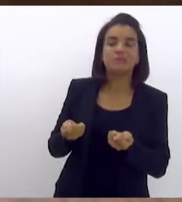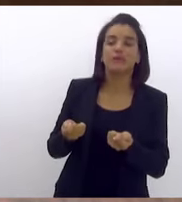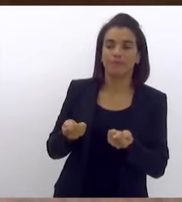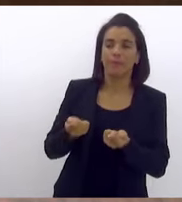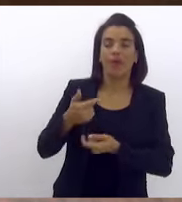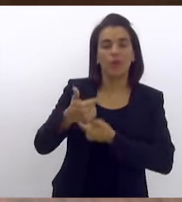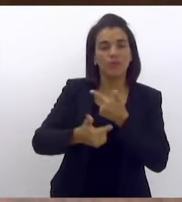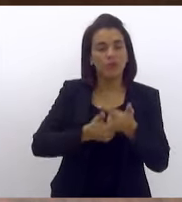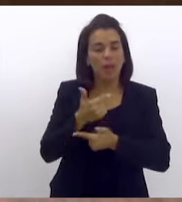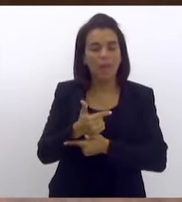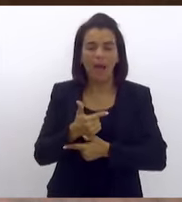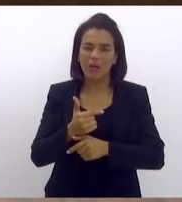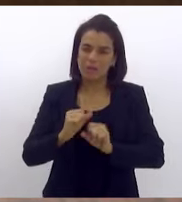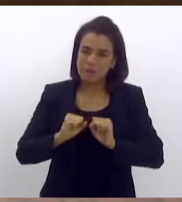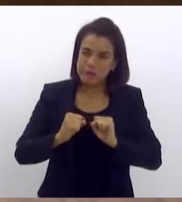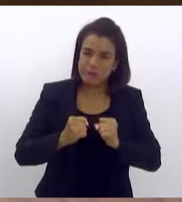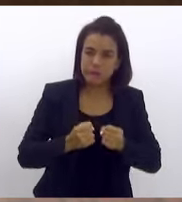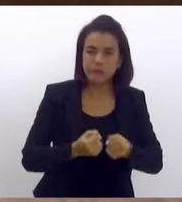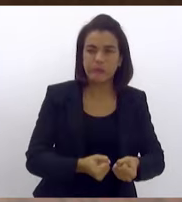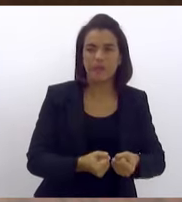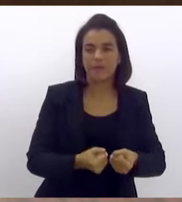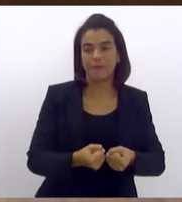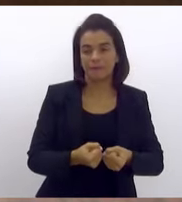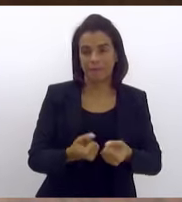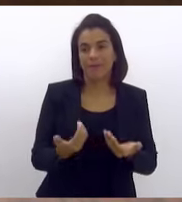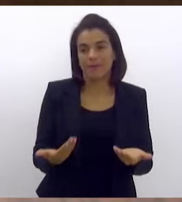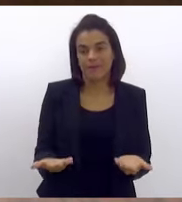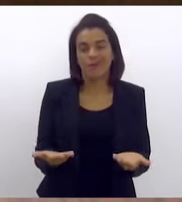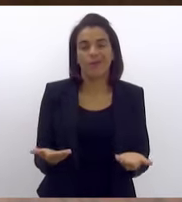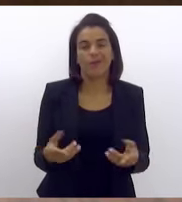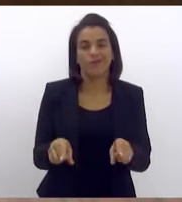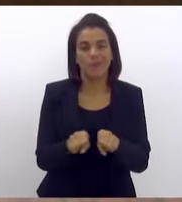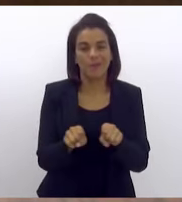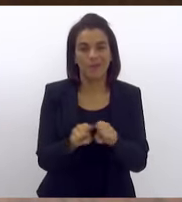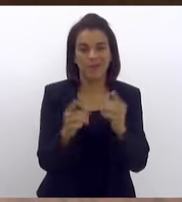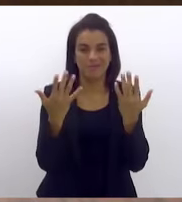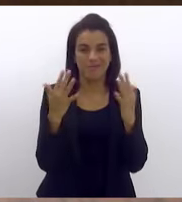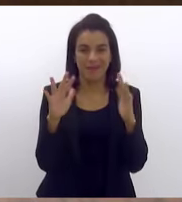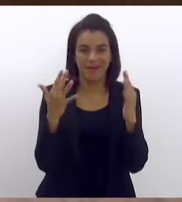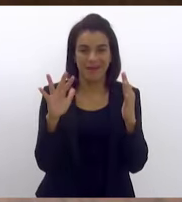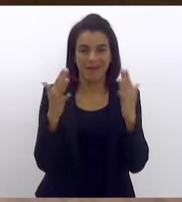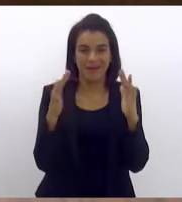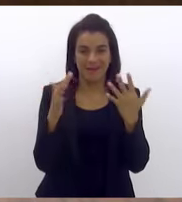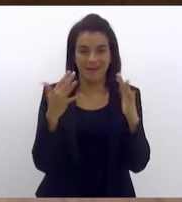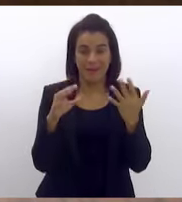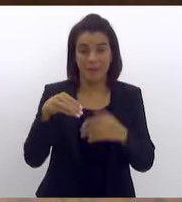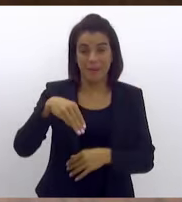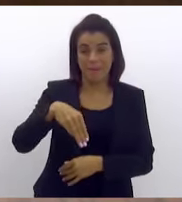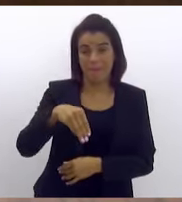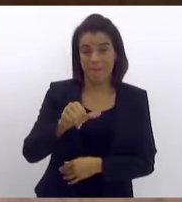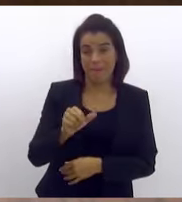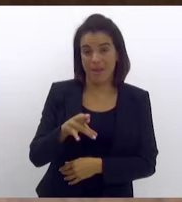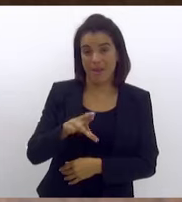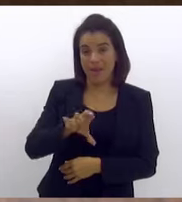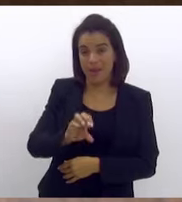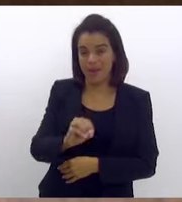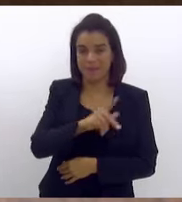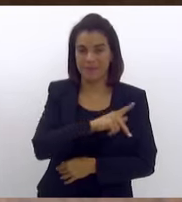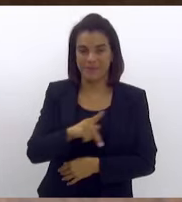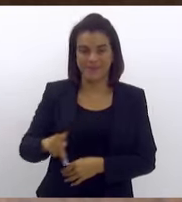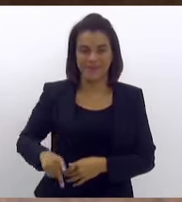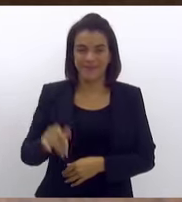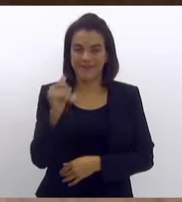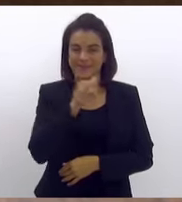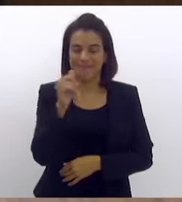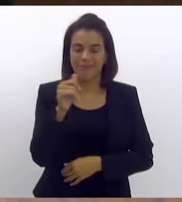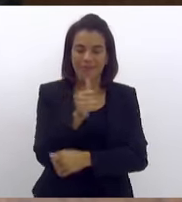trabalho, muita dedicação e muita entrega. Então, eu queria aqui também parabenizar o Mário Bittencourt, presidente do nosso Fluminense. Um